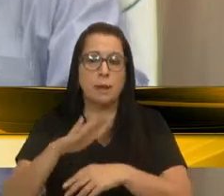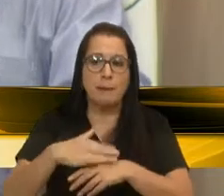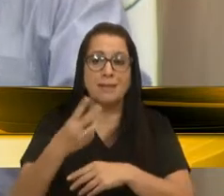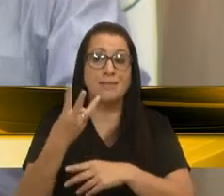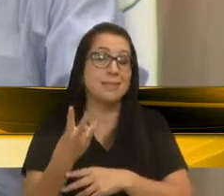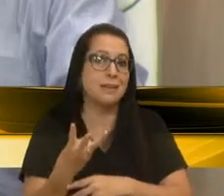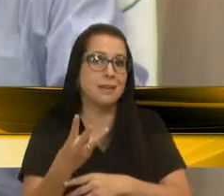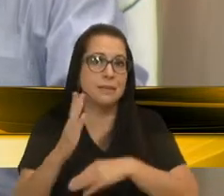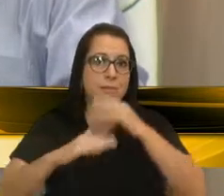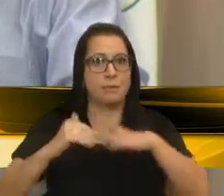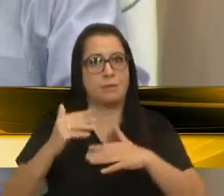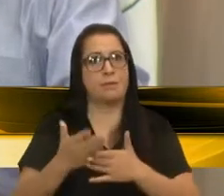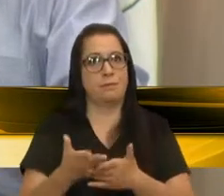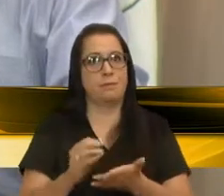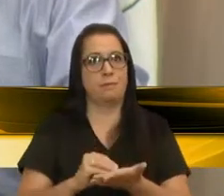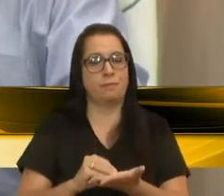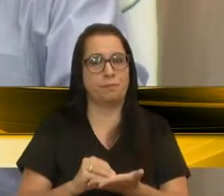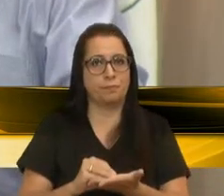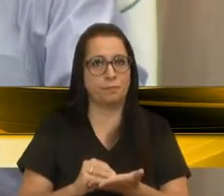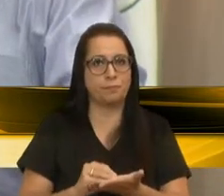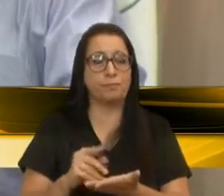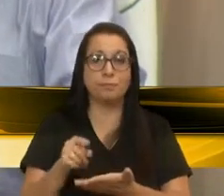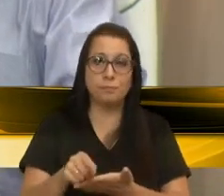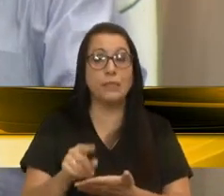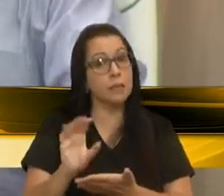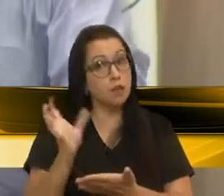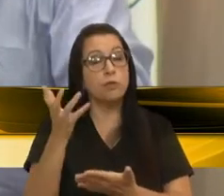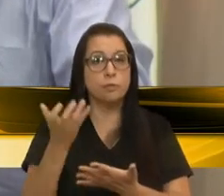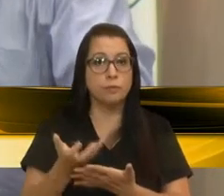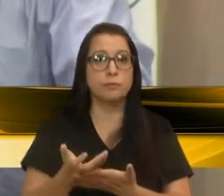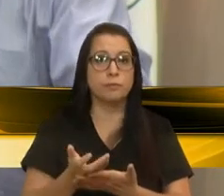ali para serem construídos, que resolveria